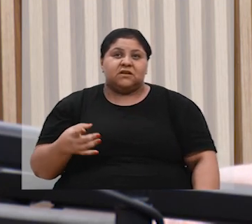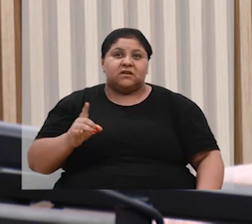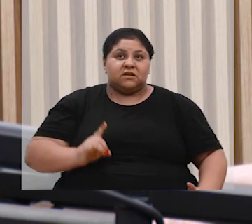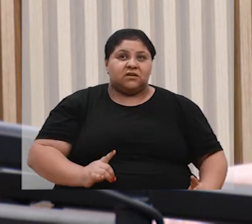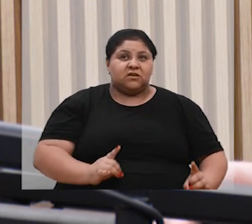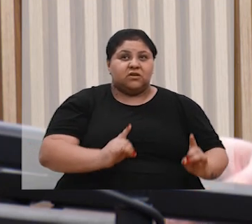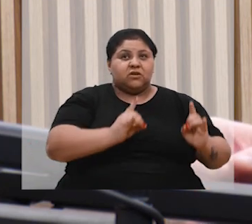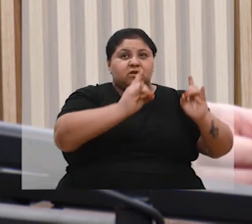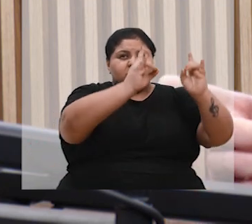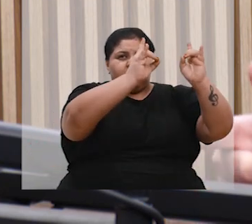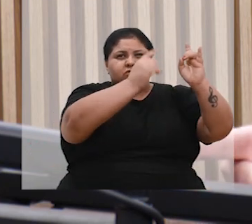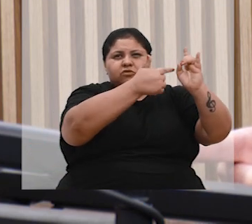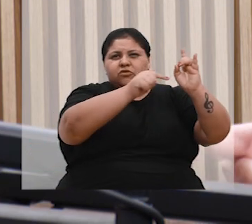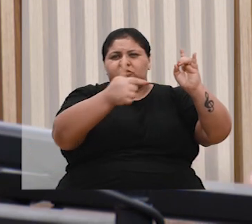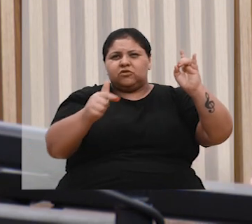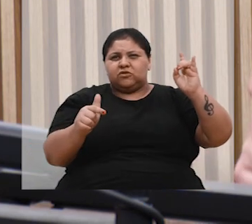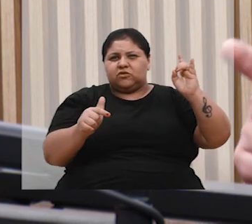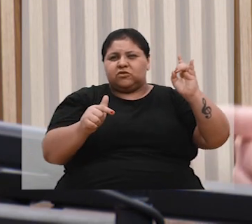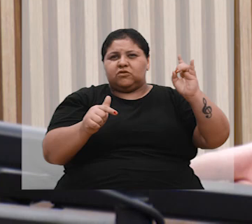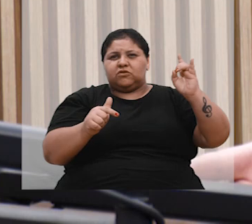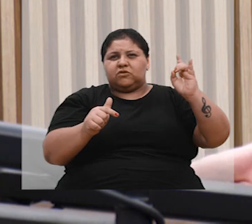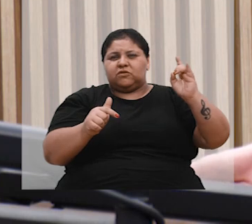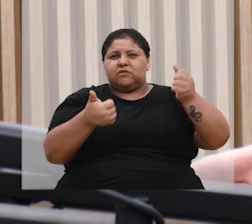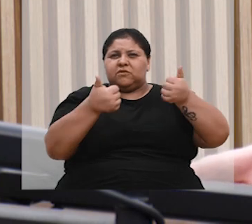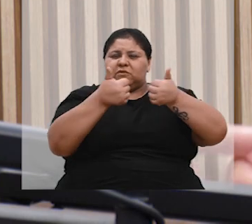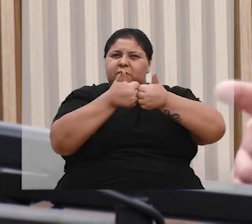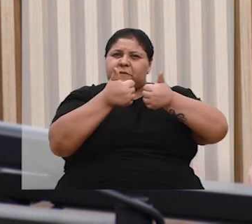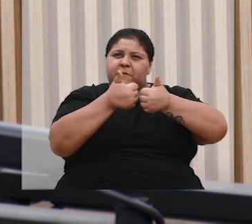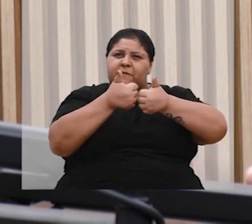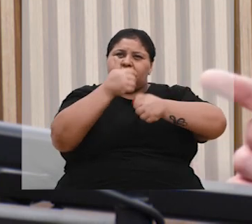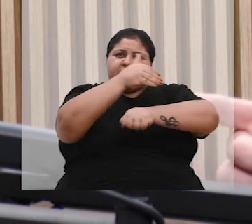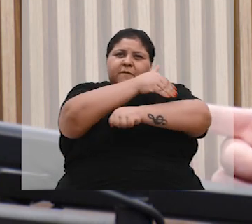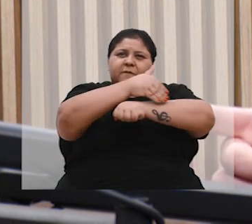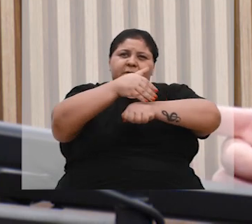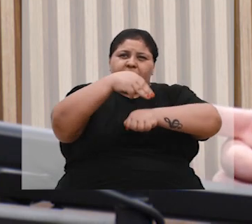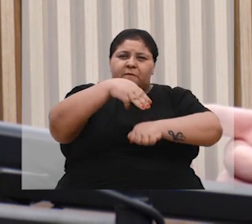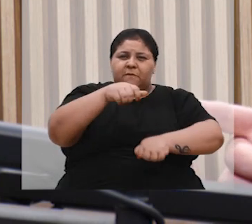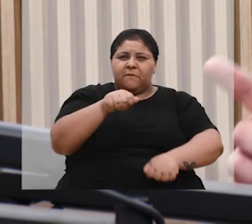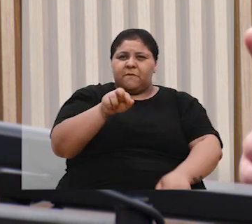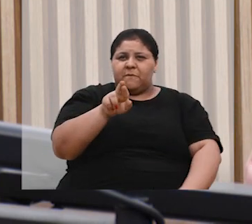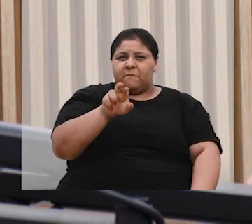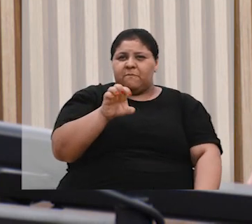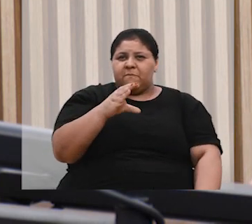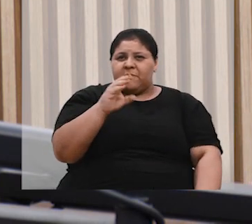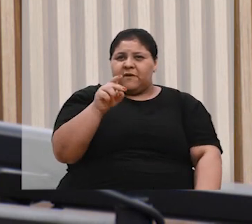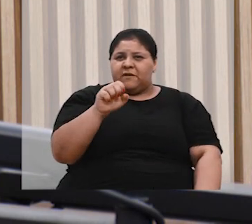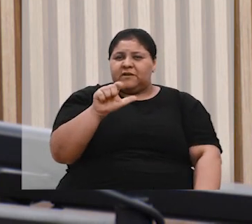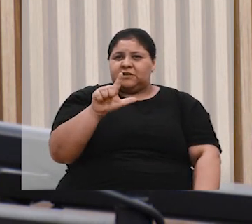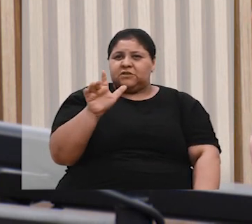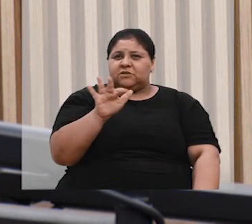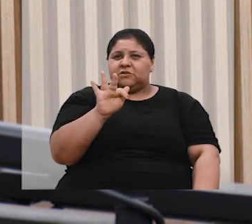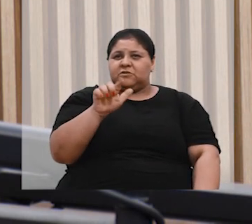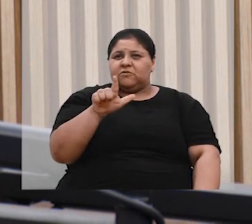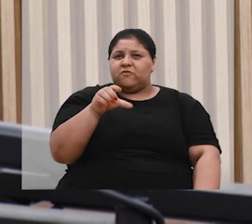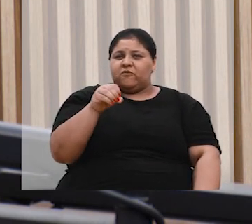edifício Multissocorro, que fica na Rua Marechal Floriano, esquina com a